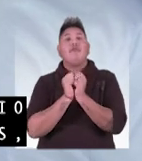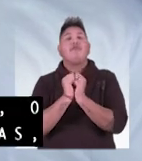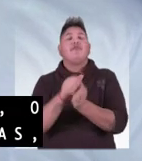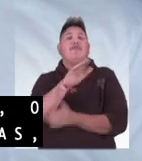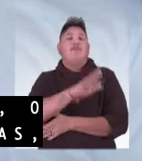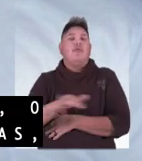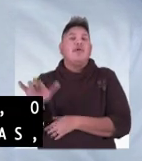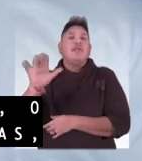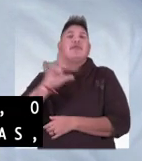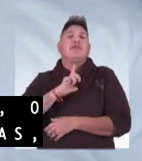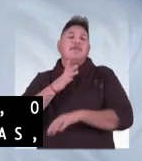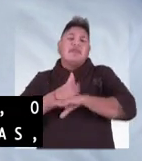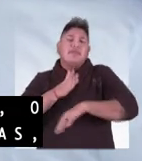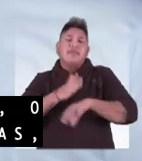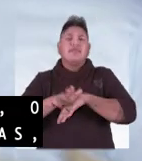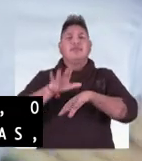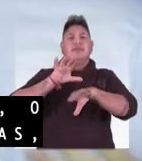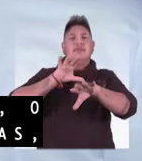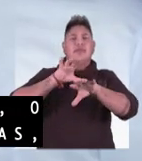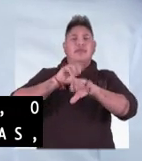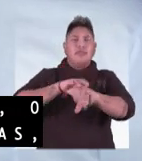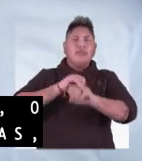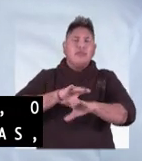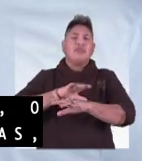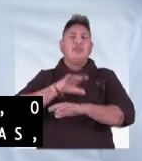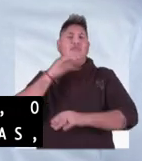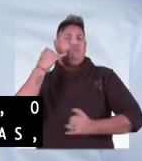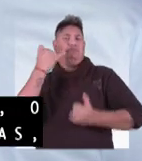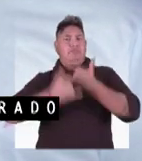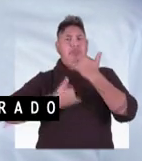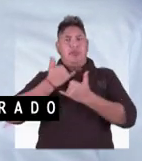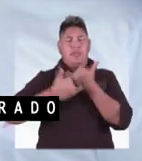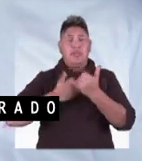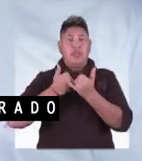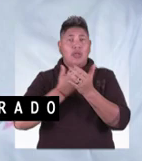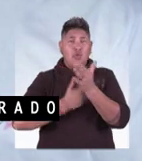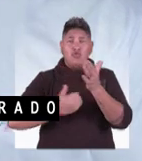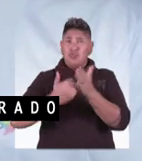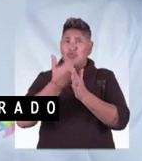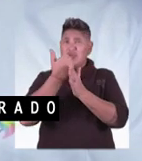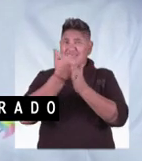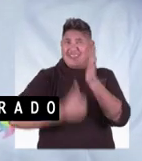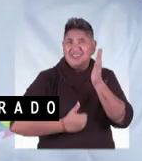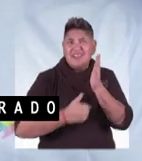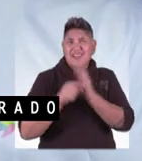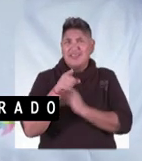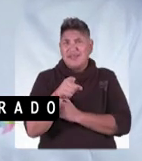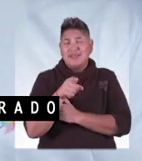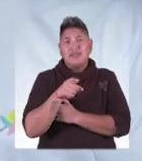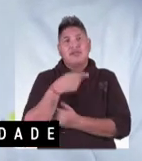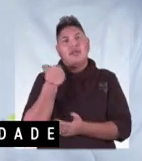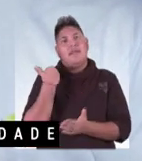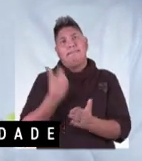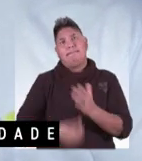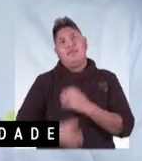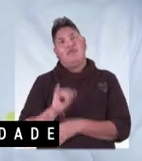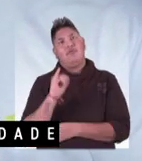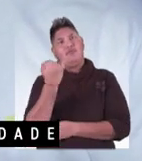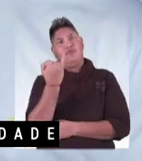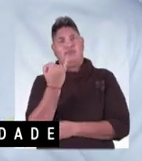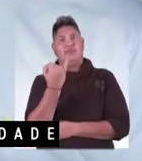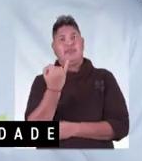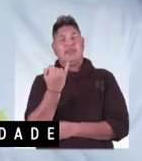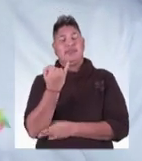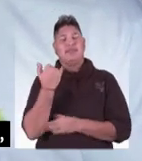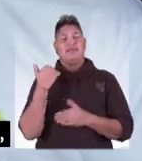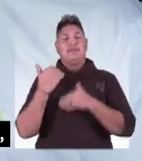o acesso à educação, o acesso a brincadeiras, tudo isso, quando tirado da criança, ela perde a